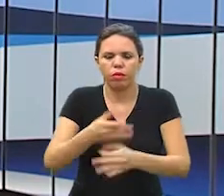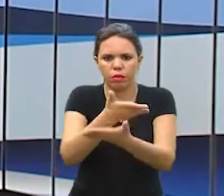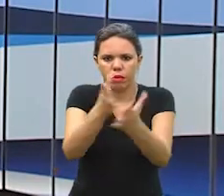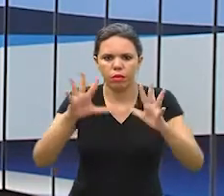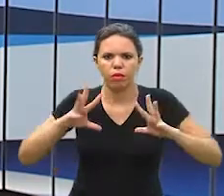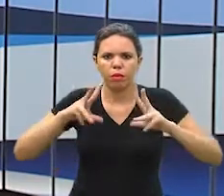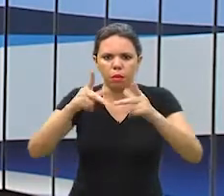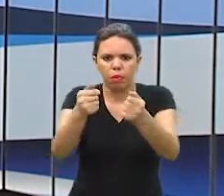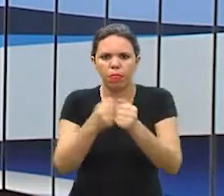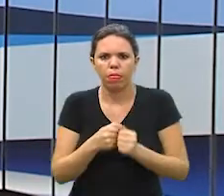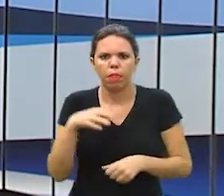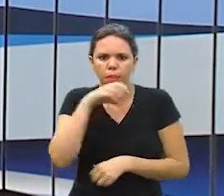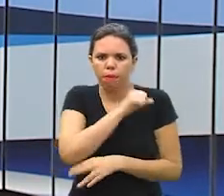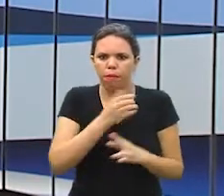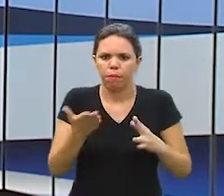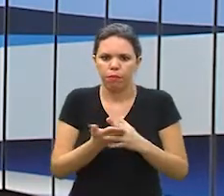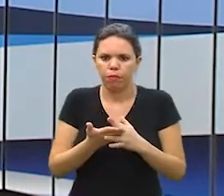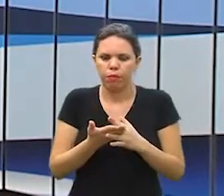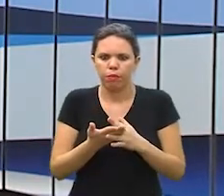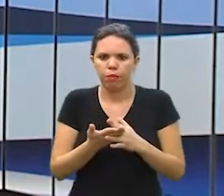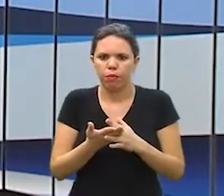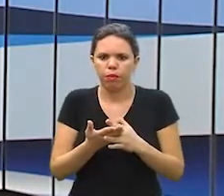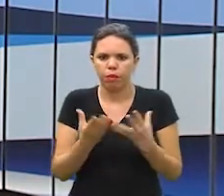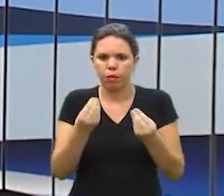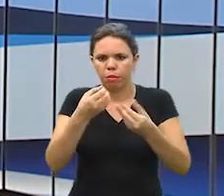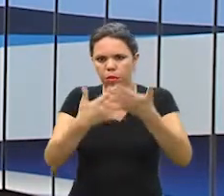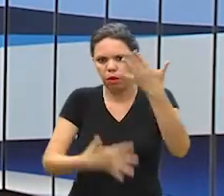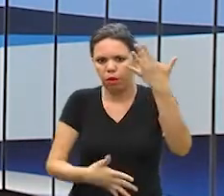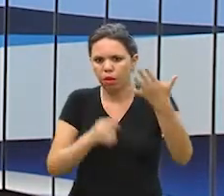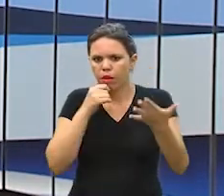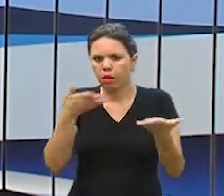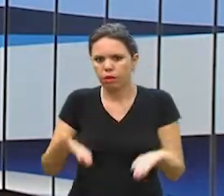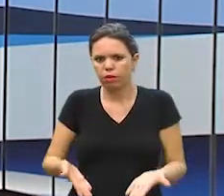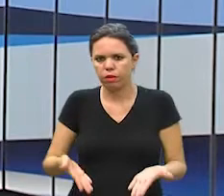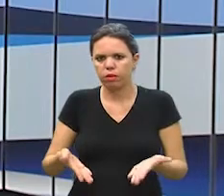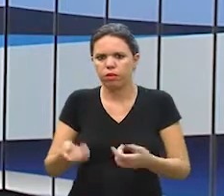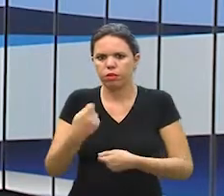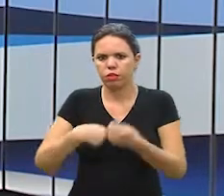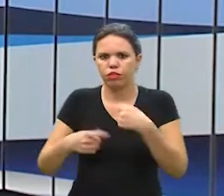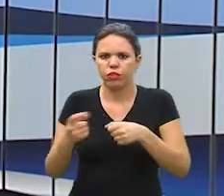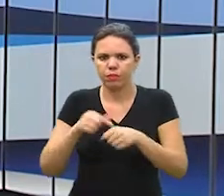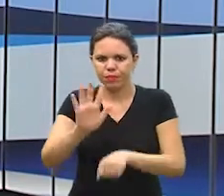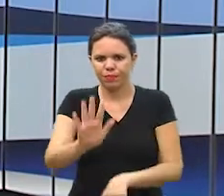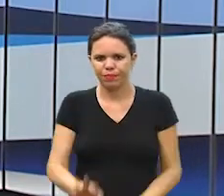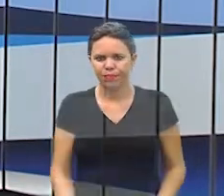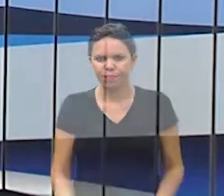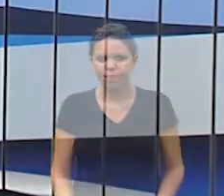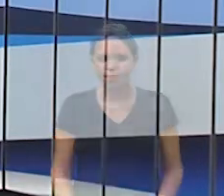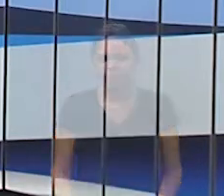para todo mundo? Rápido intervalo e muitos assuntos ainda aqui no Questão de Ordem. Não saia daí.